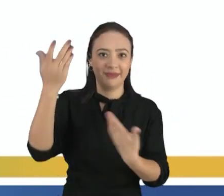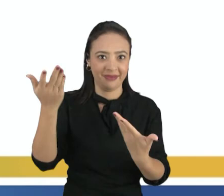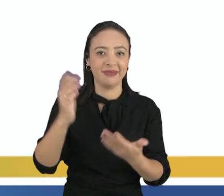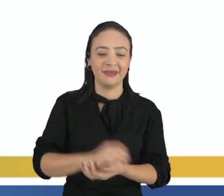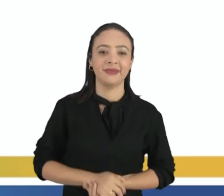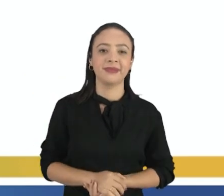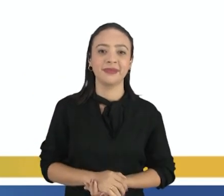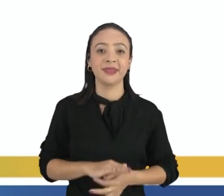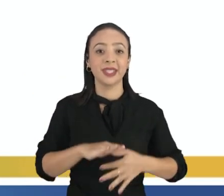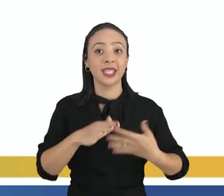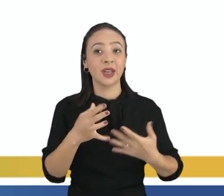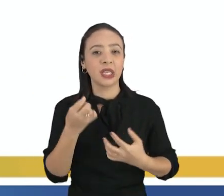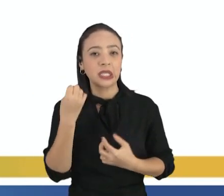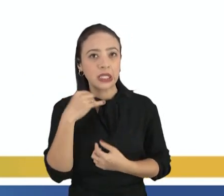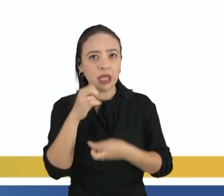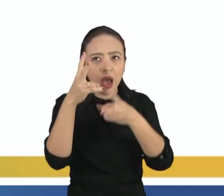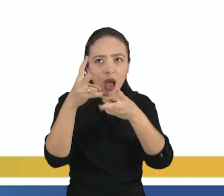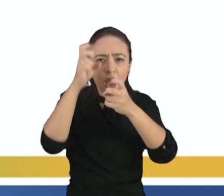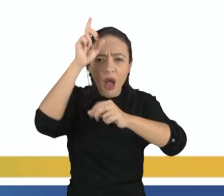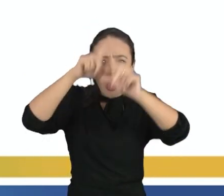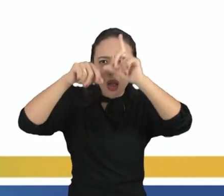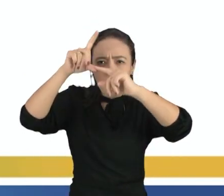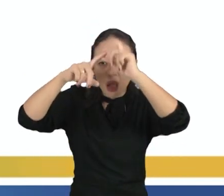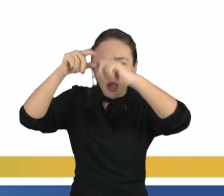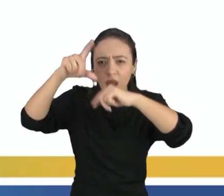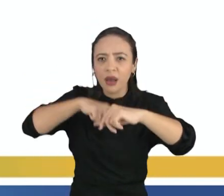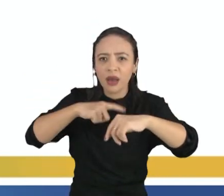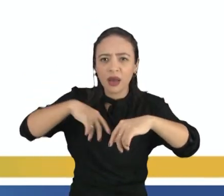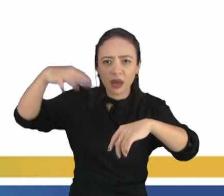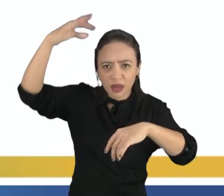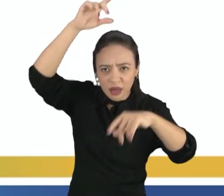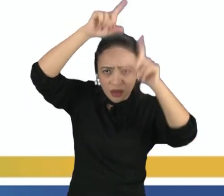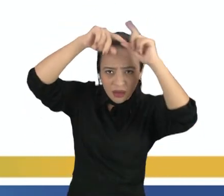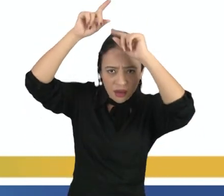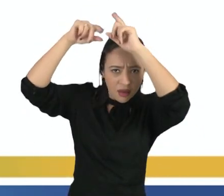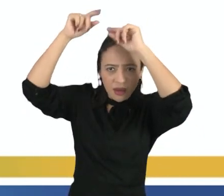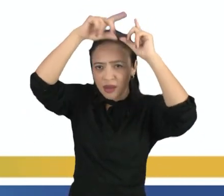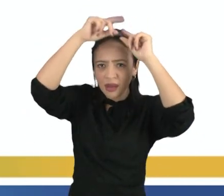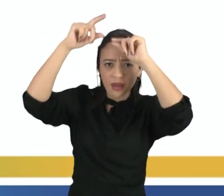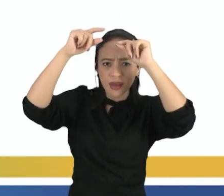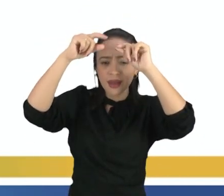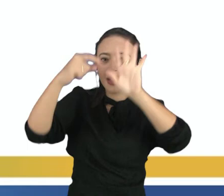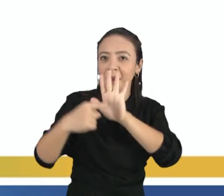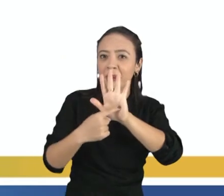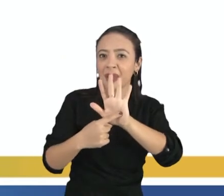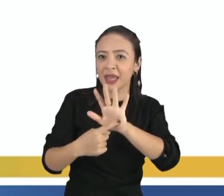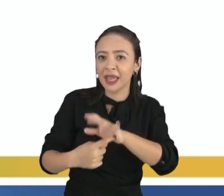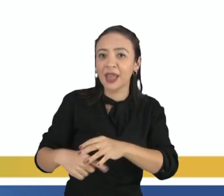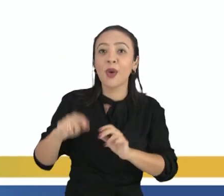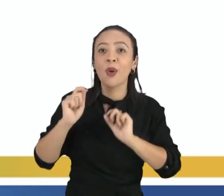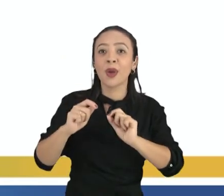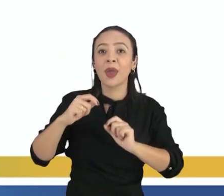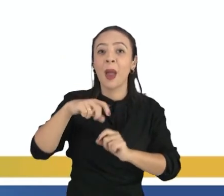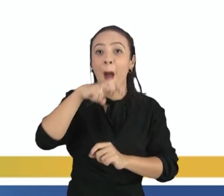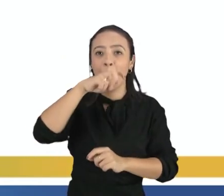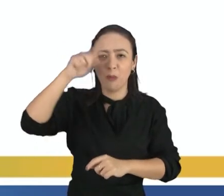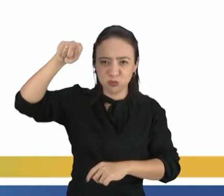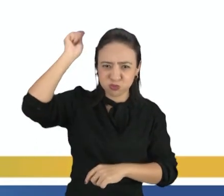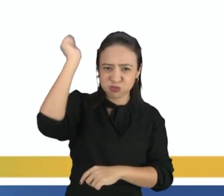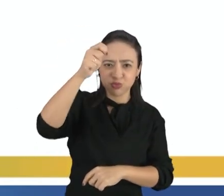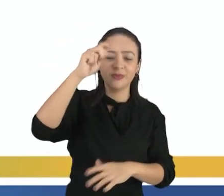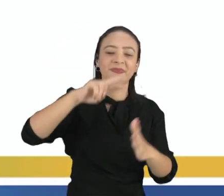vê estrelinha na cabeça de um personagem, né, e todo o contexto aí que ele apanhou da Mônica, indica que ele está